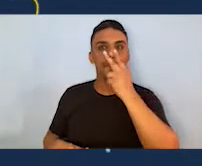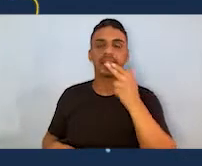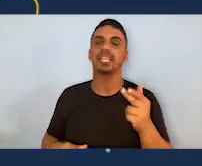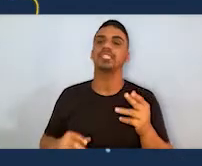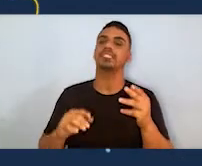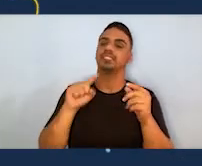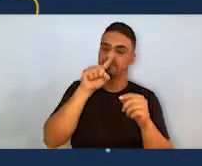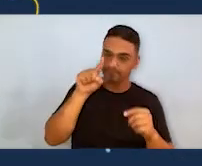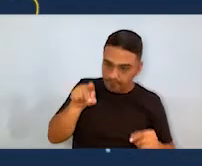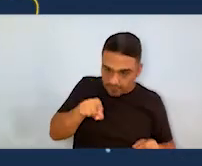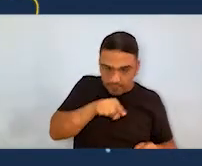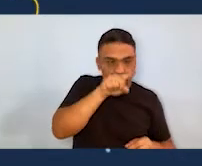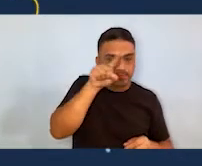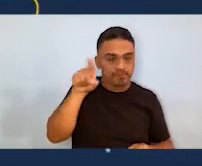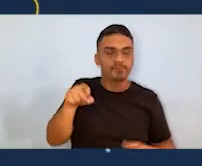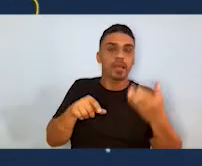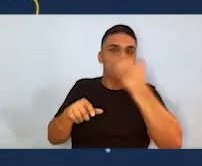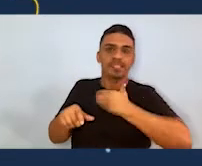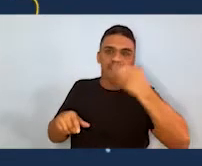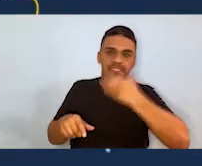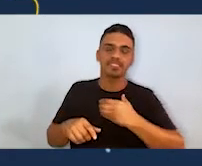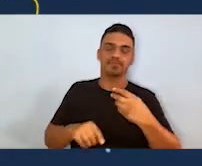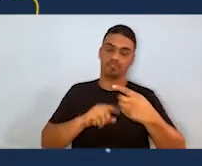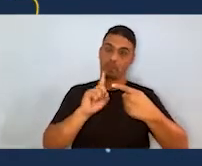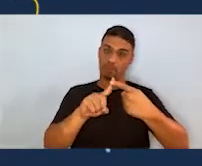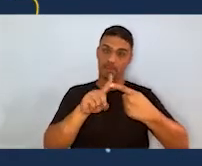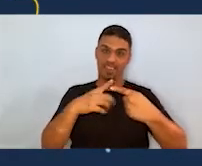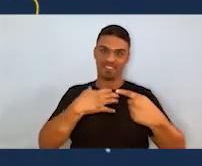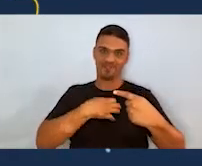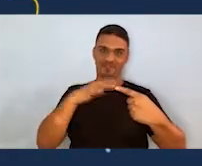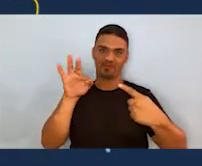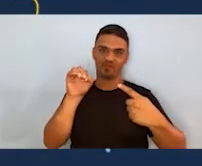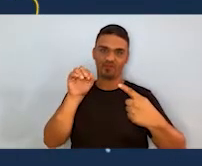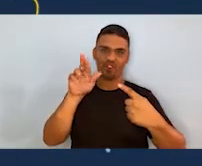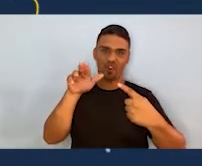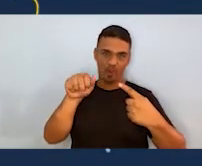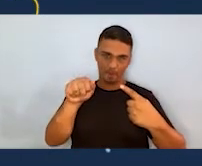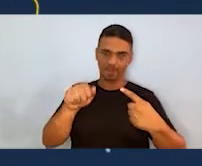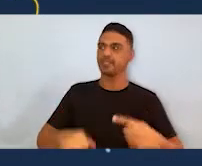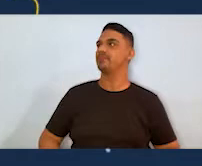maçã. Então, a gente faz aqui a folhinha,